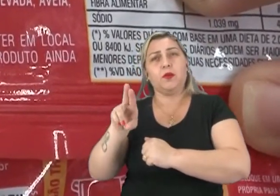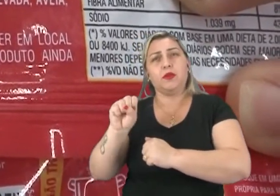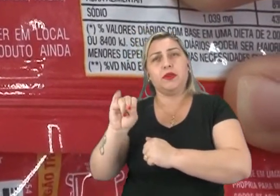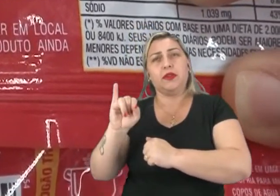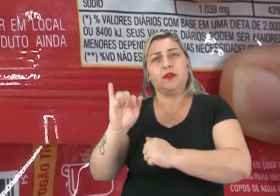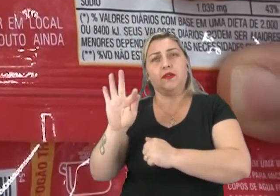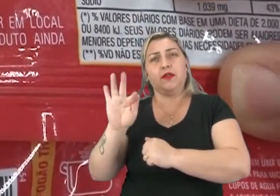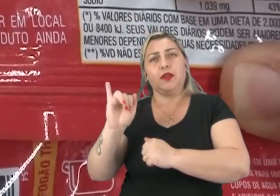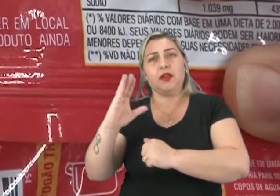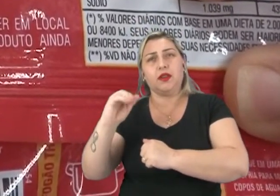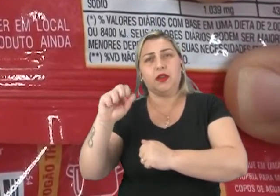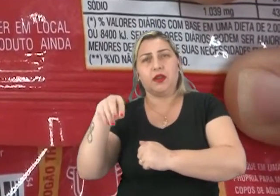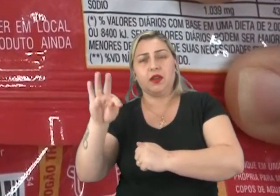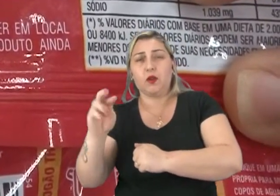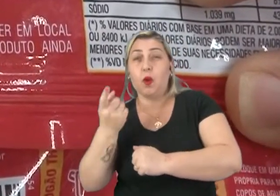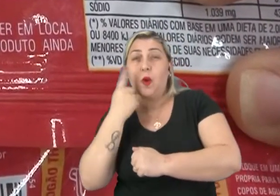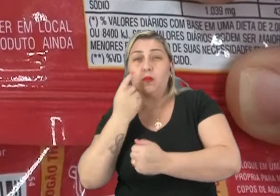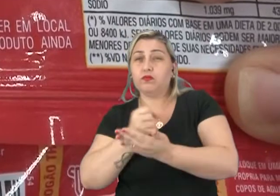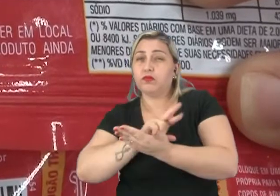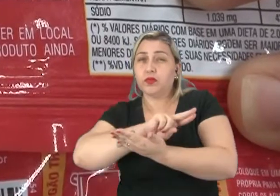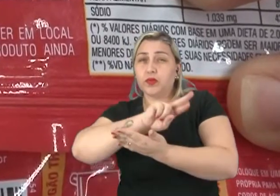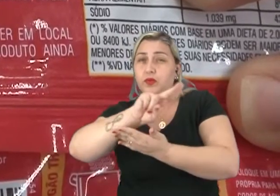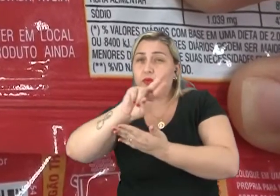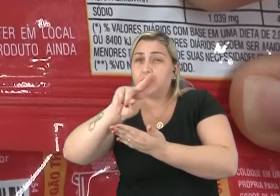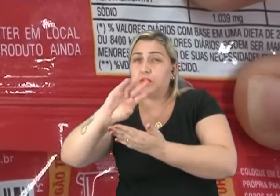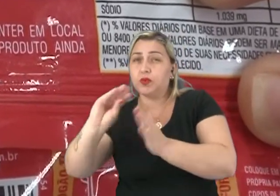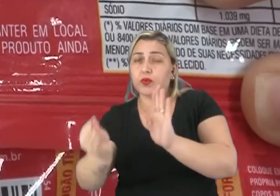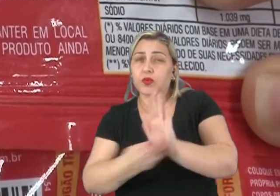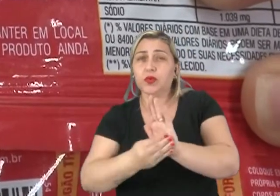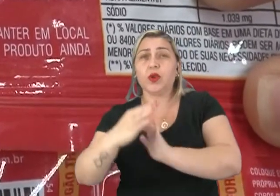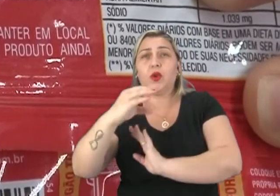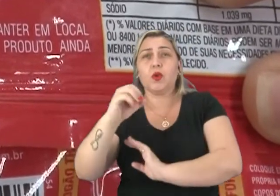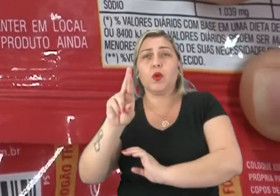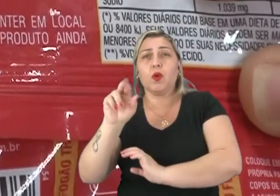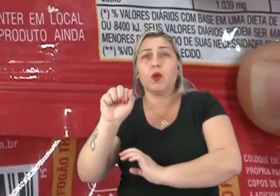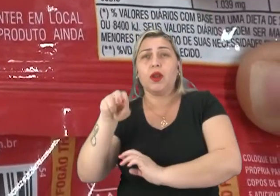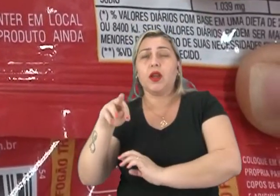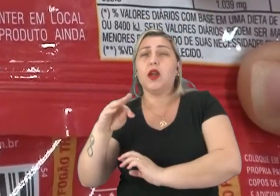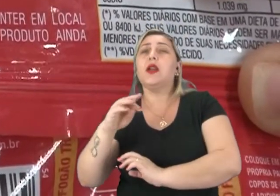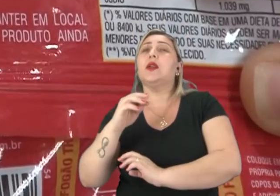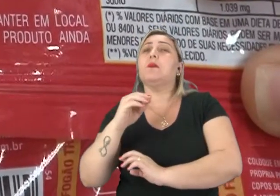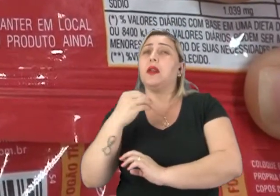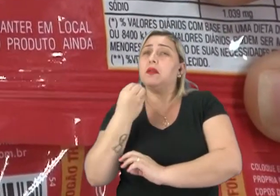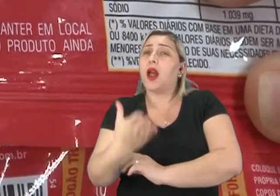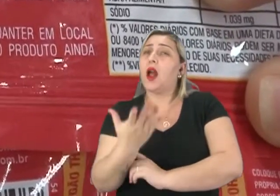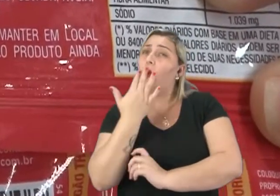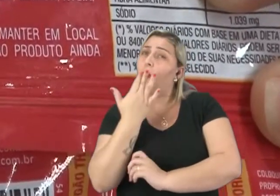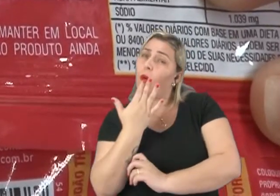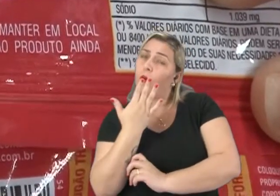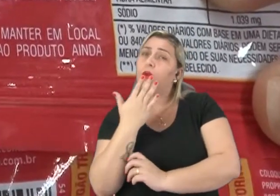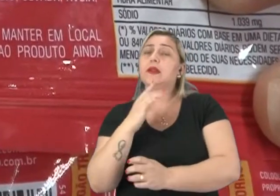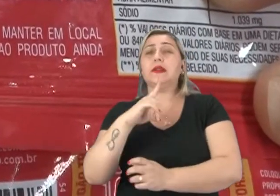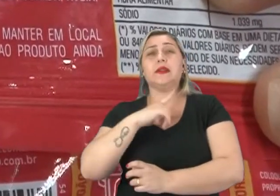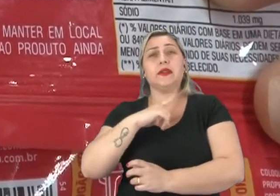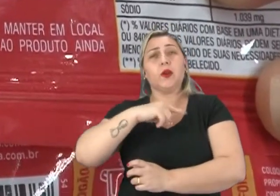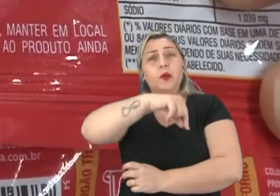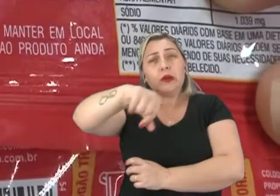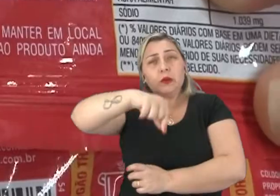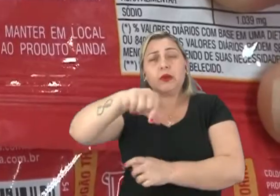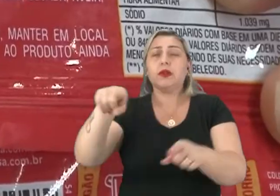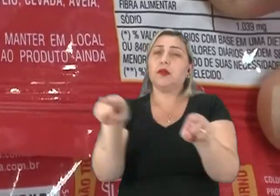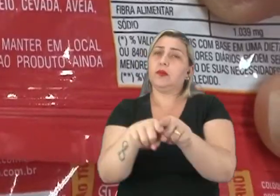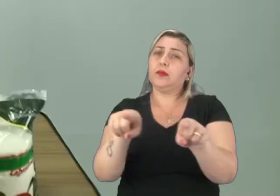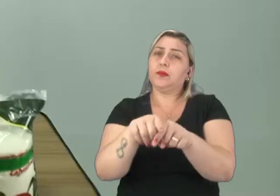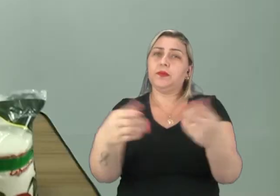emulsificante, olha só, um monte de coisa, corante, aí ainda tem um temperozinho.